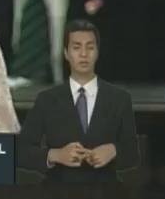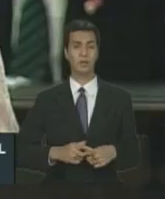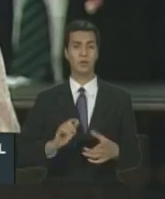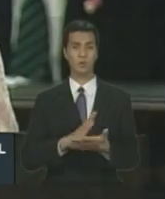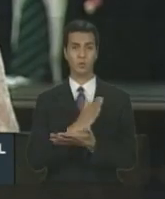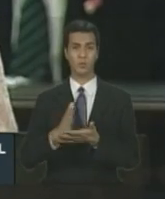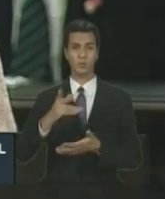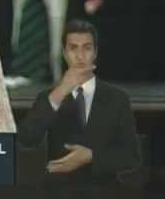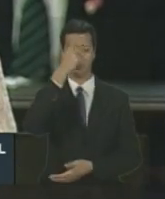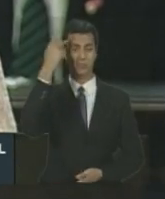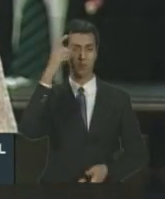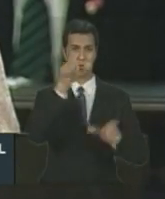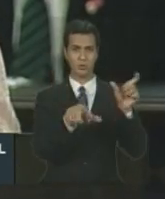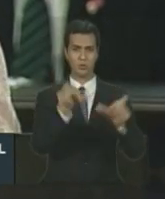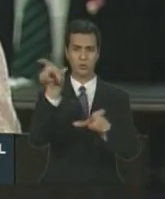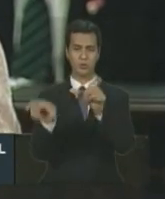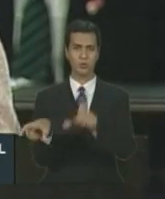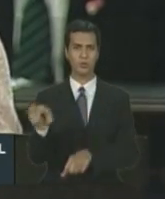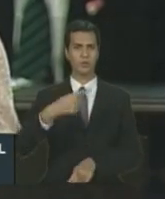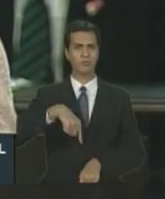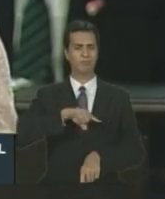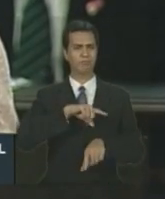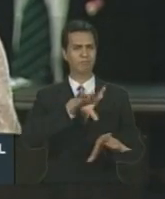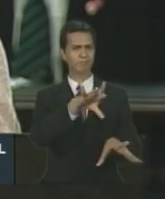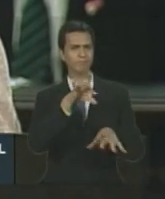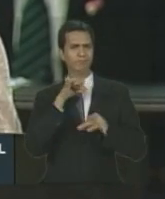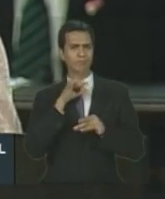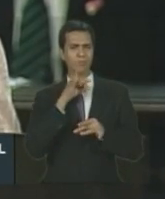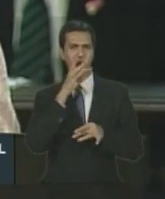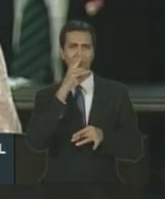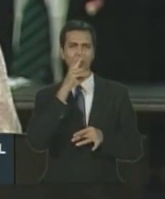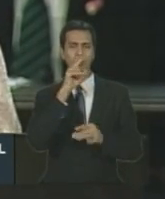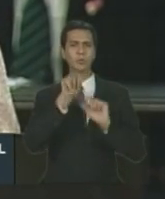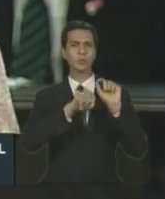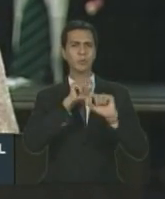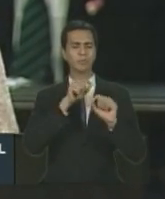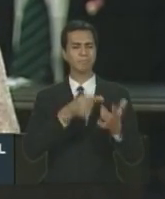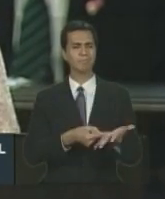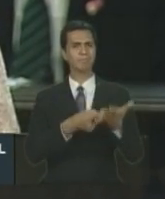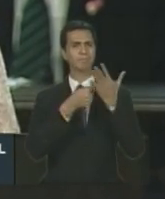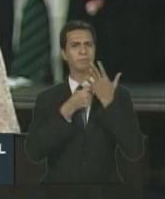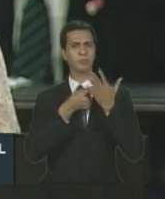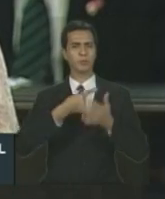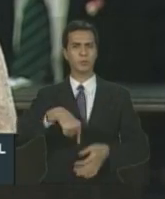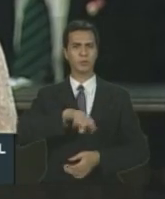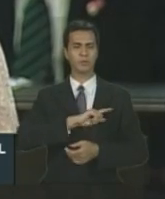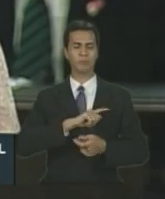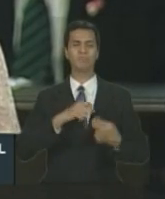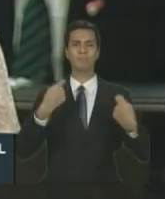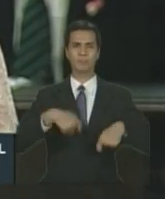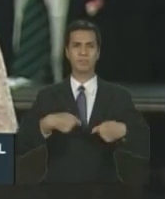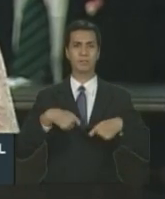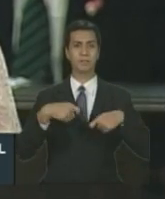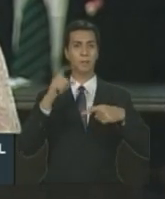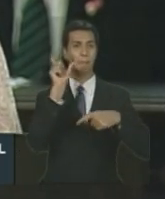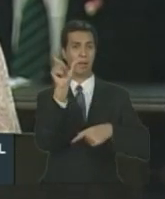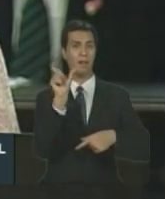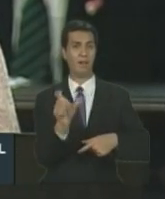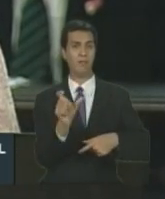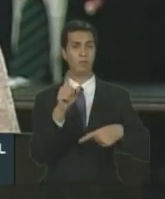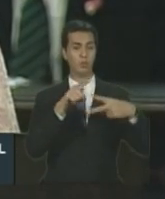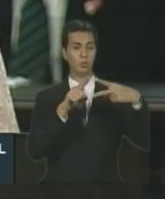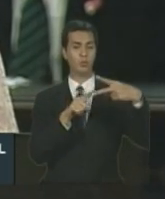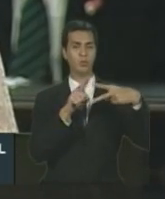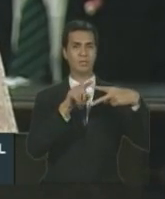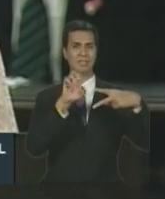temos uma indicação da necessidade dessas duas palavras, da esperança e